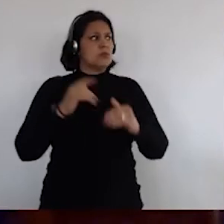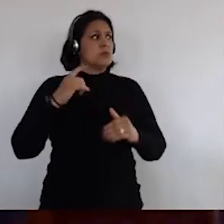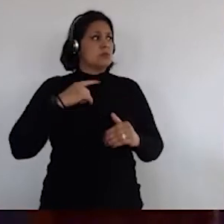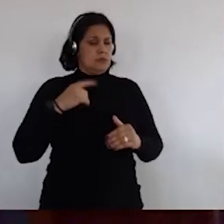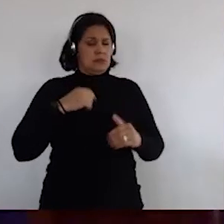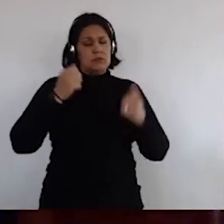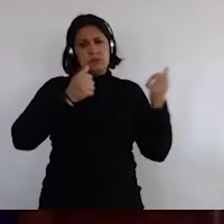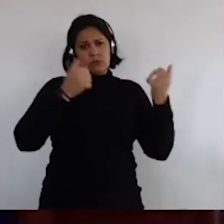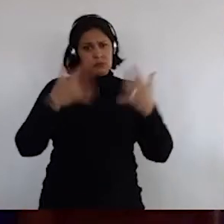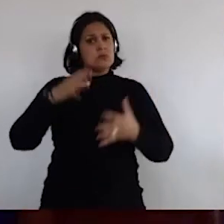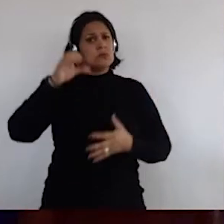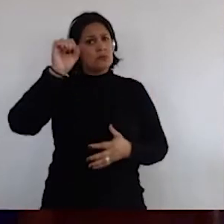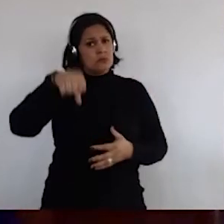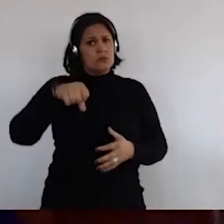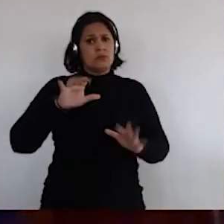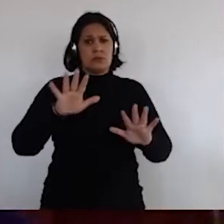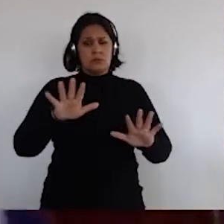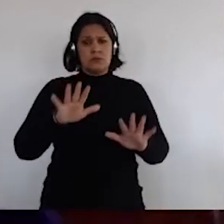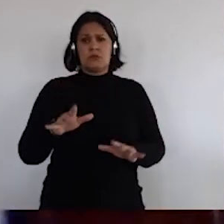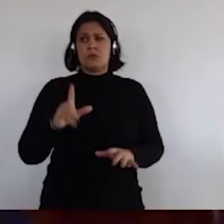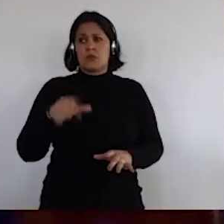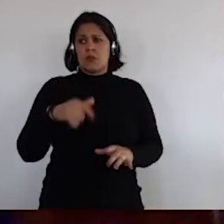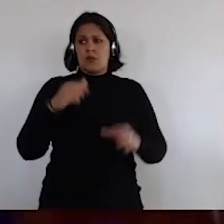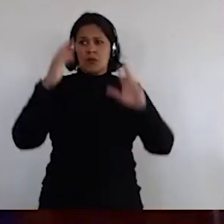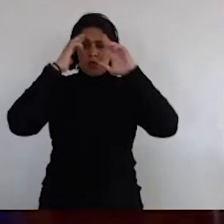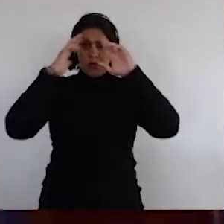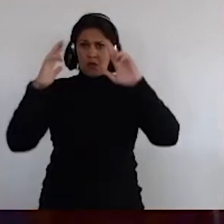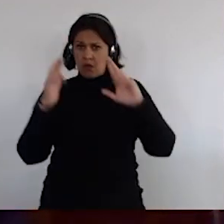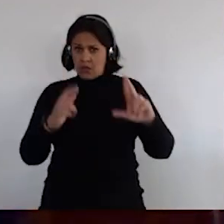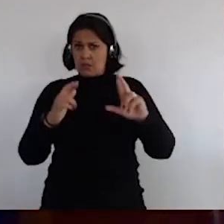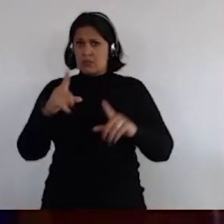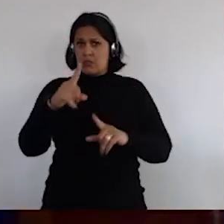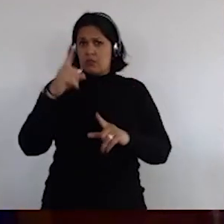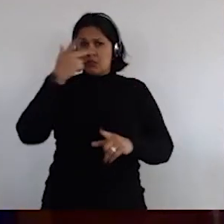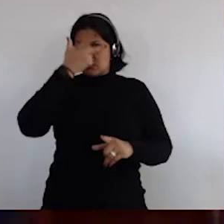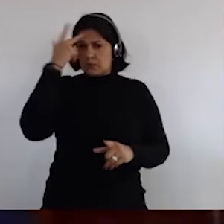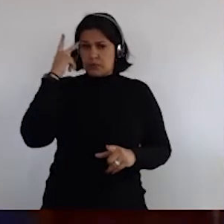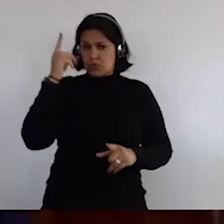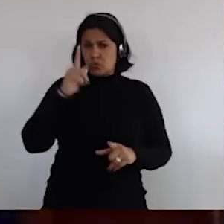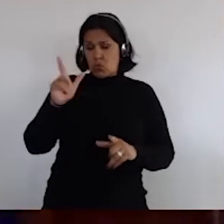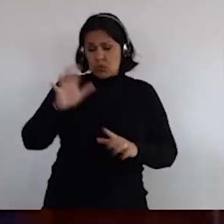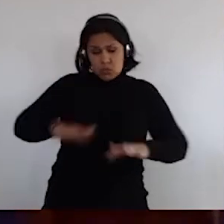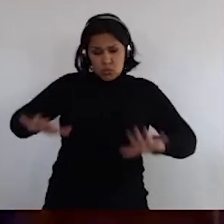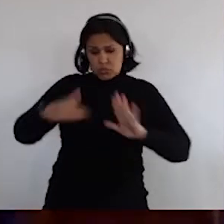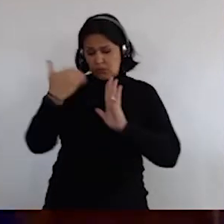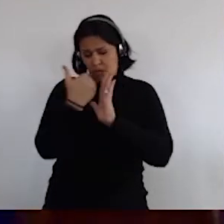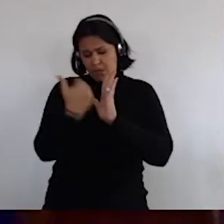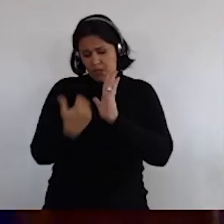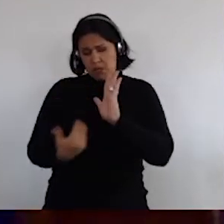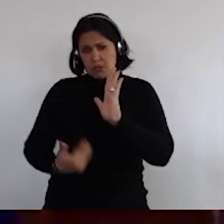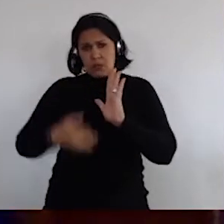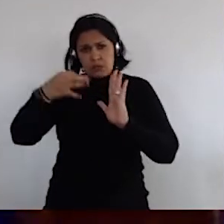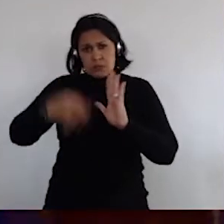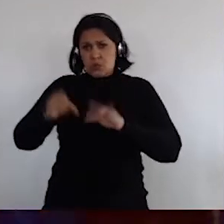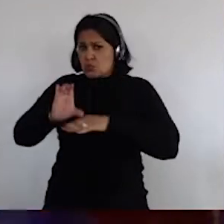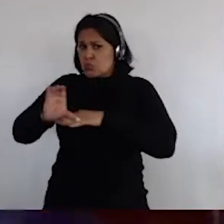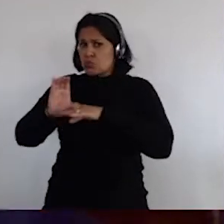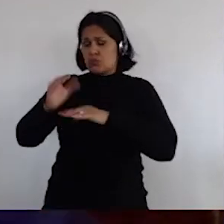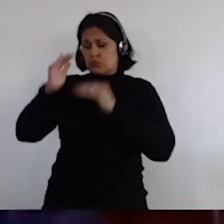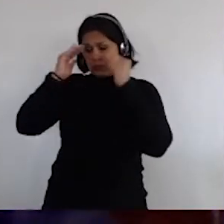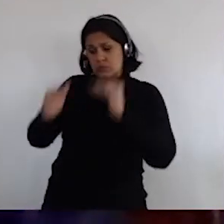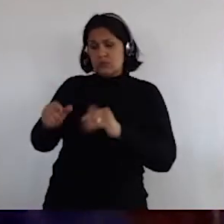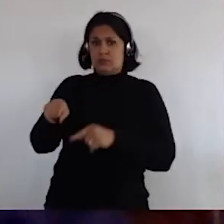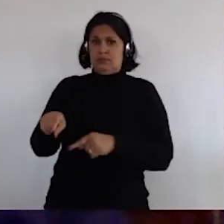Okuzuko, exatamente pelo respeito às autoridades, às normas constitucionais.